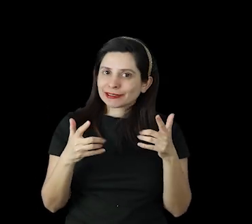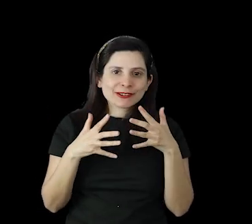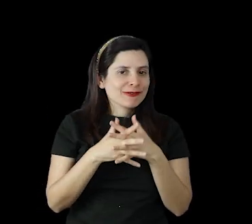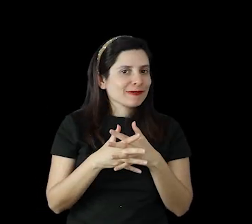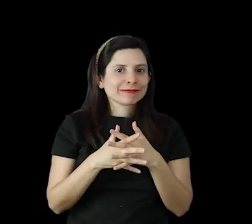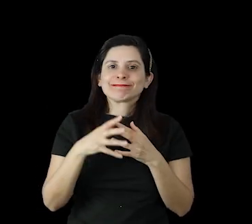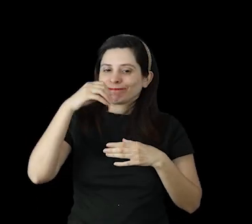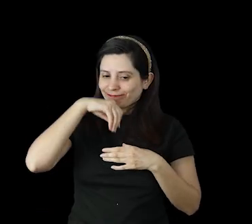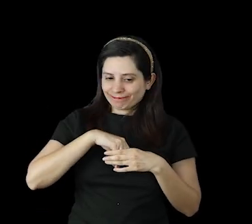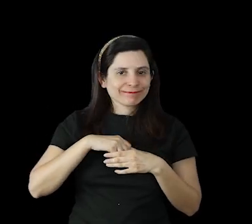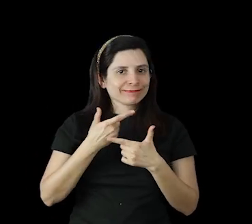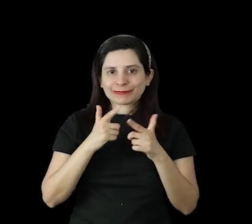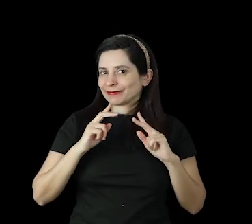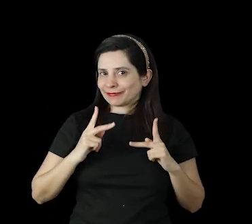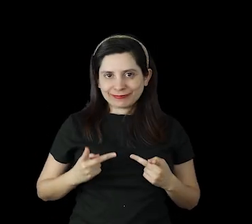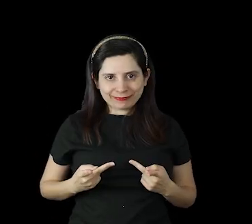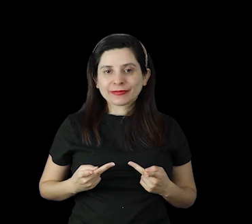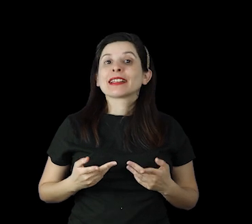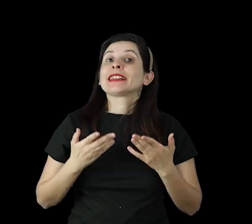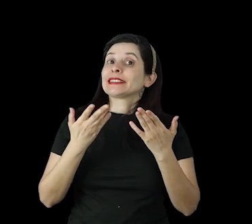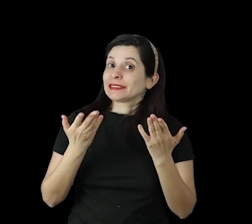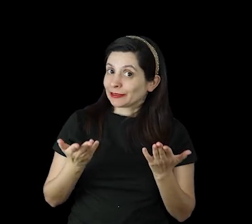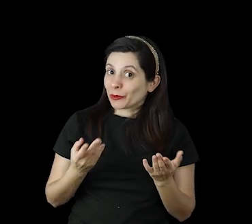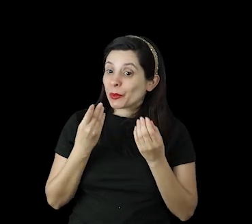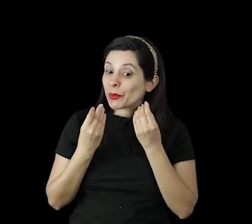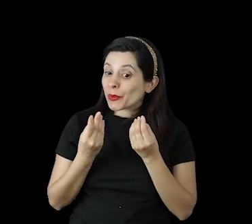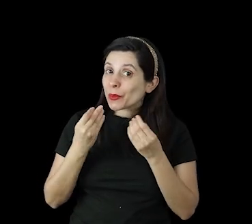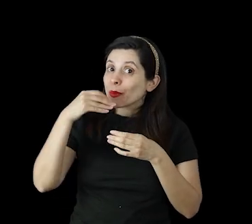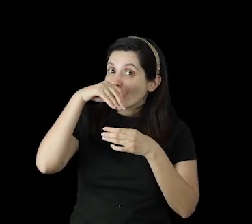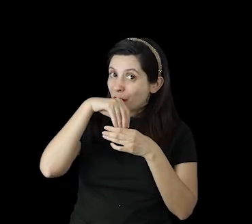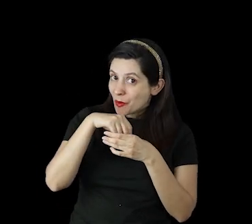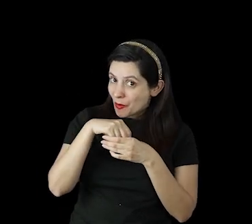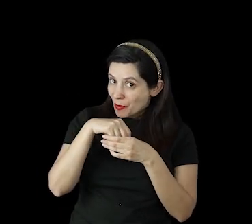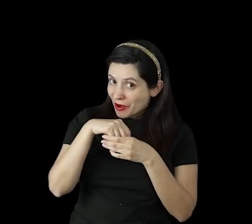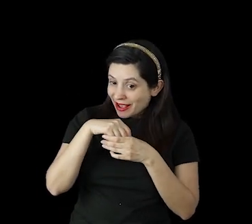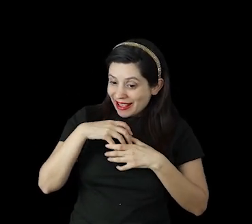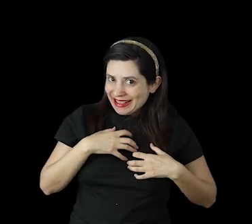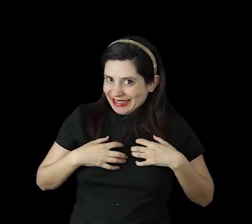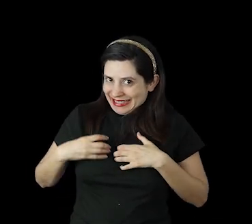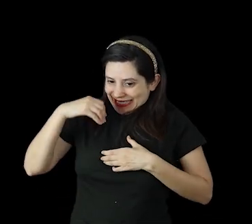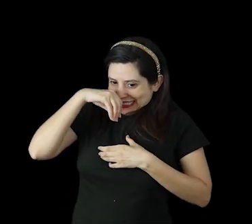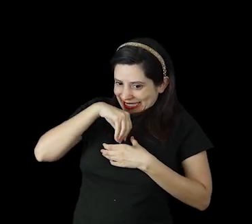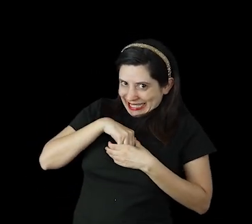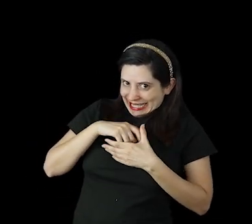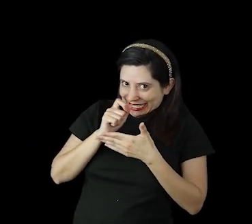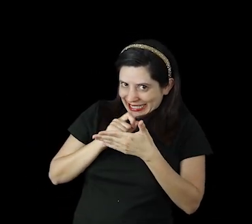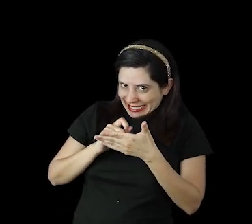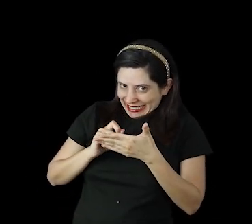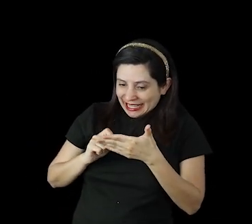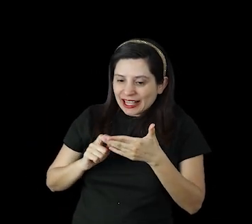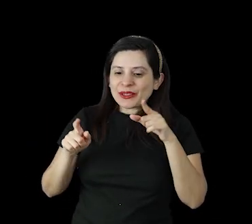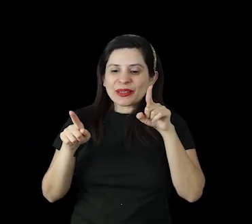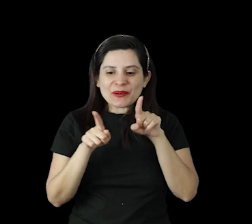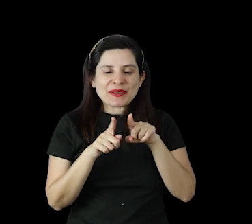existe humanidade. Só que daí tem uma outra coisa, né, Luciana, como colocar esses conflitos internos? Porque eu também já